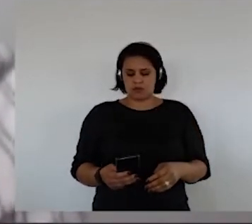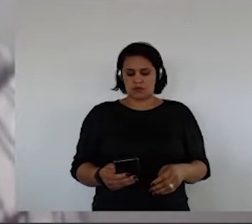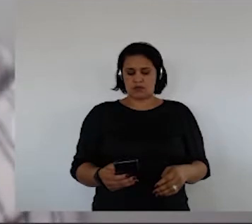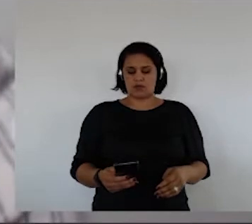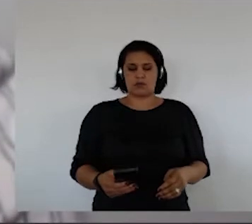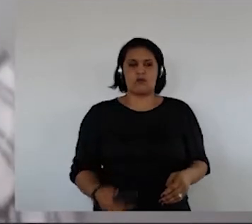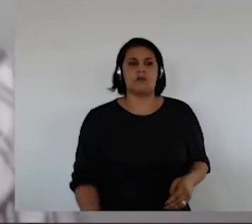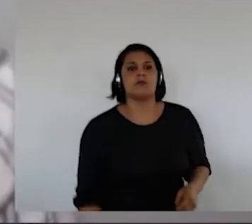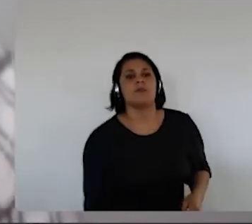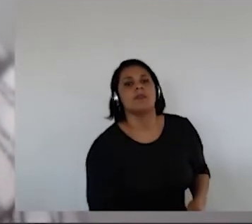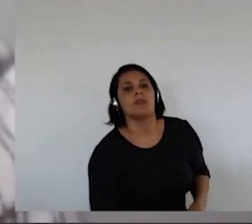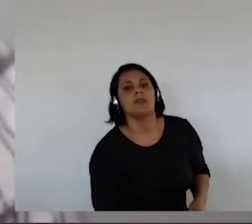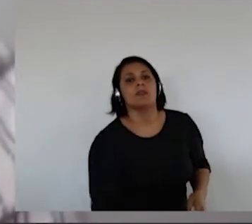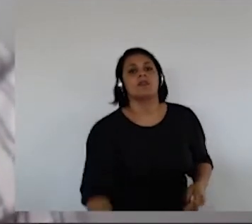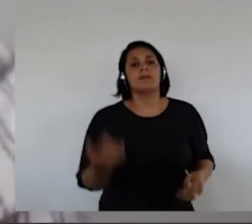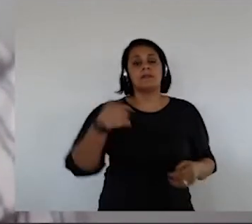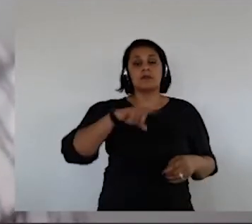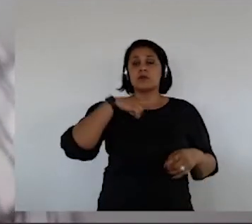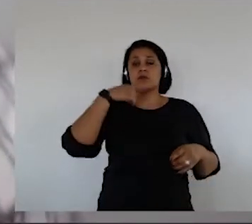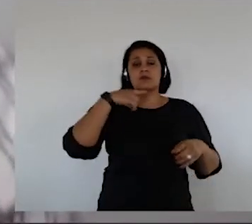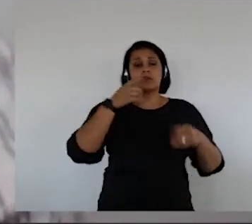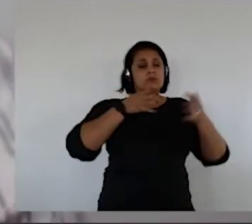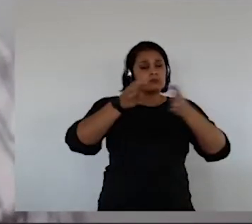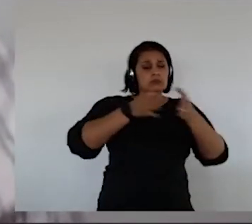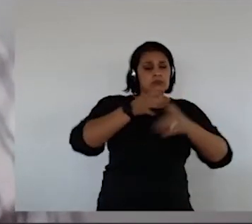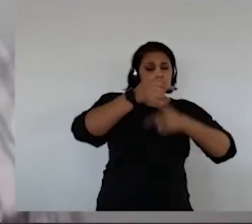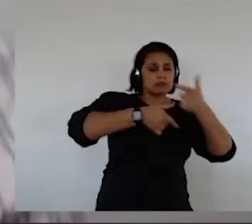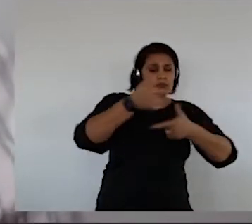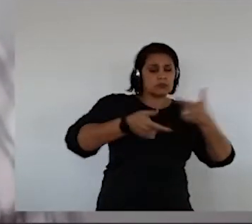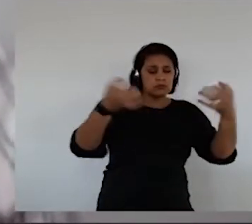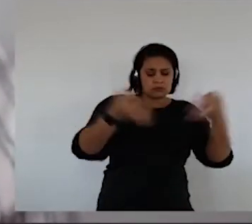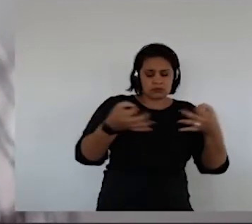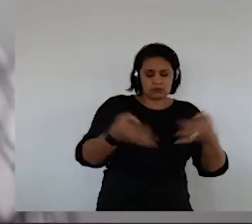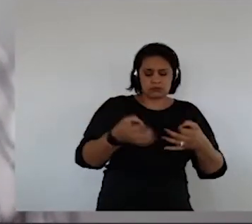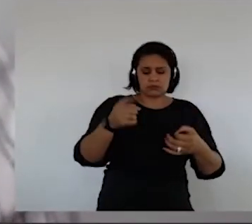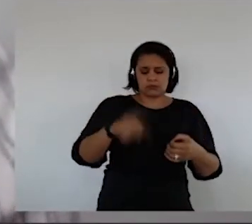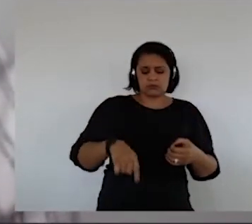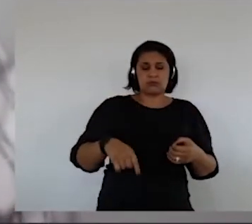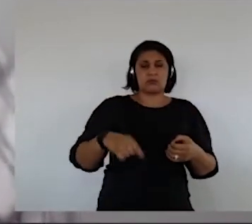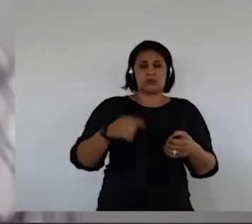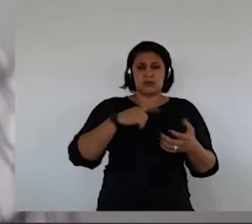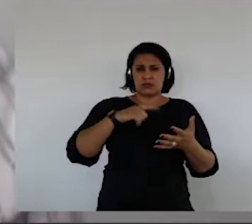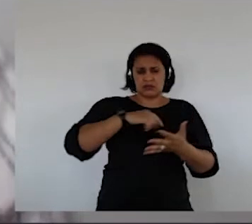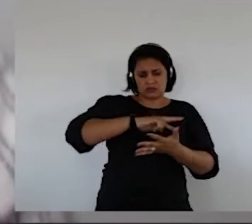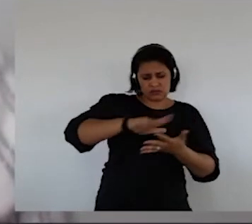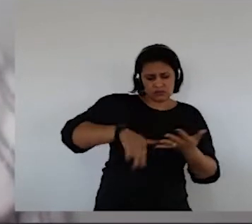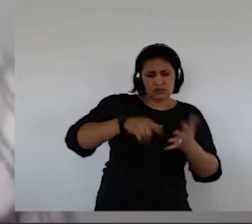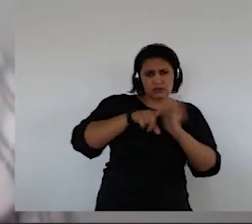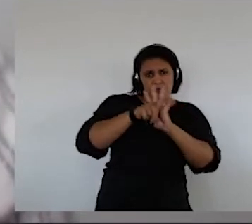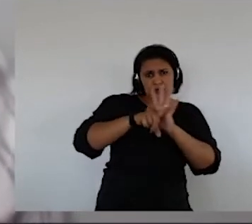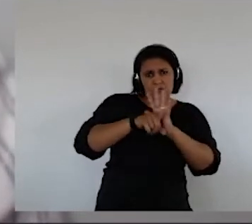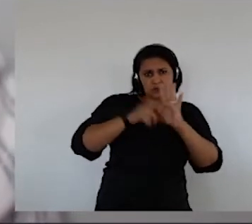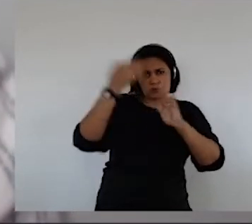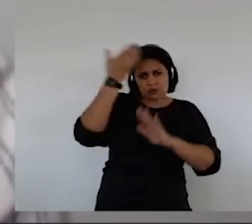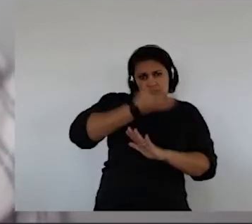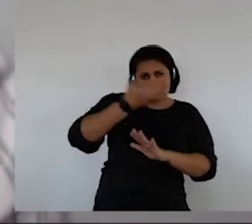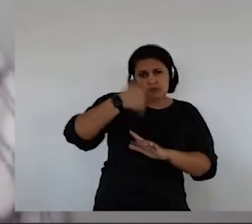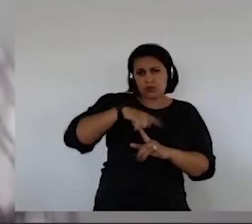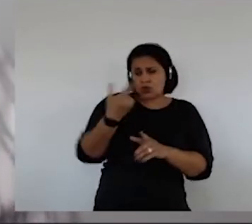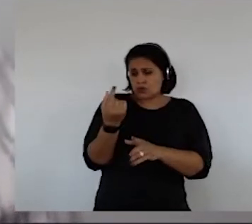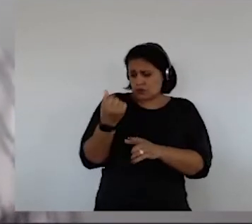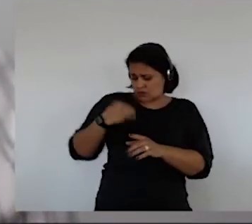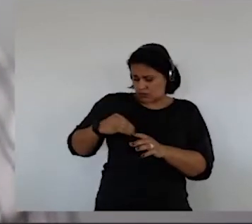nós acessamos, como a doutora Daniela trouxe, diversas pesquisas demonstram que nós ganhamos menos, ainda que melhor